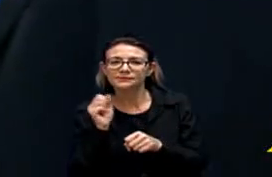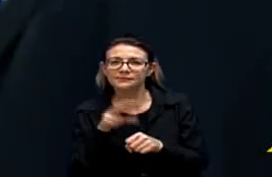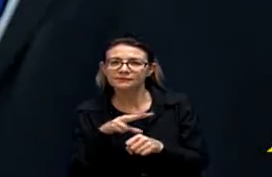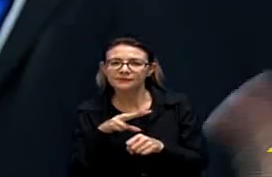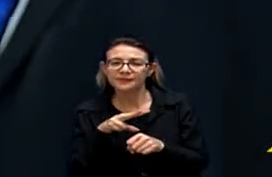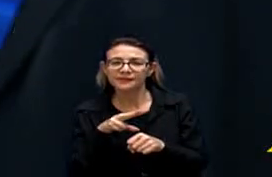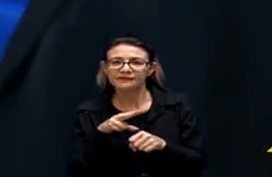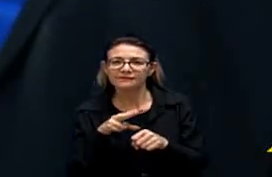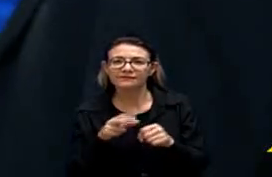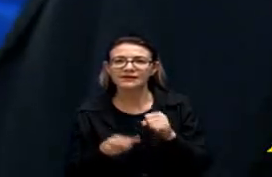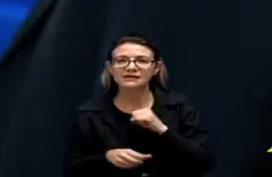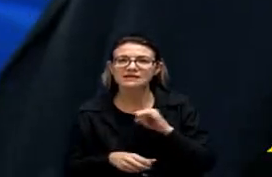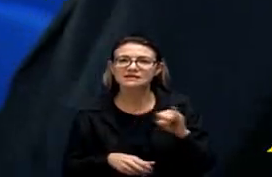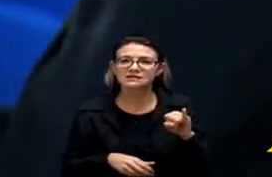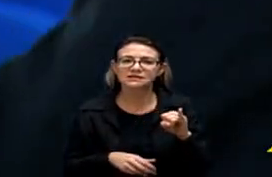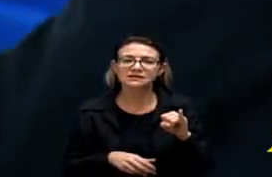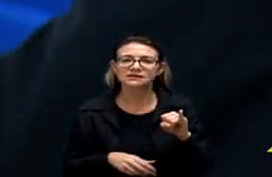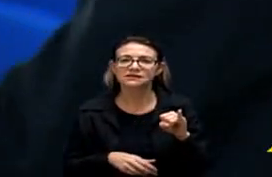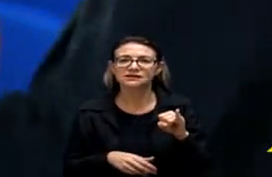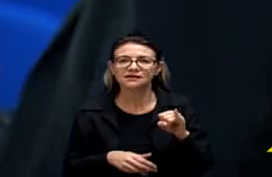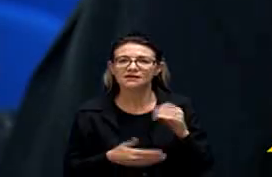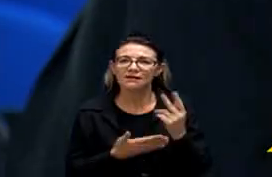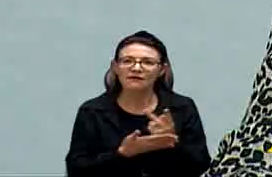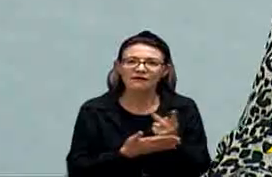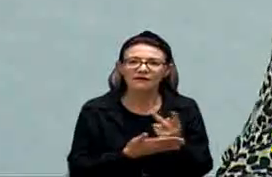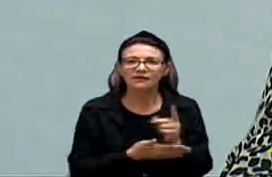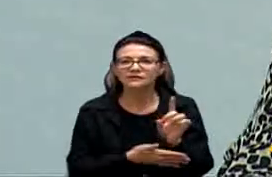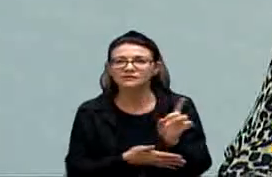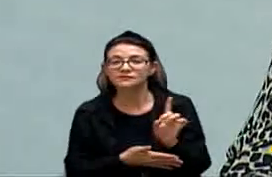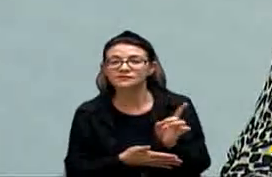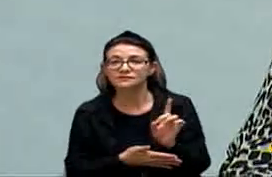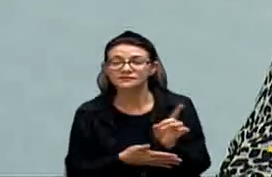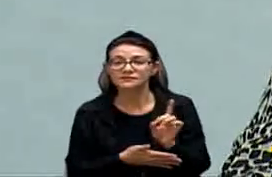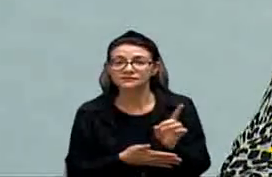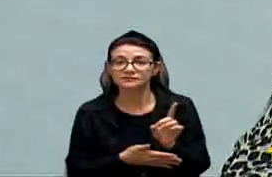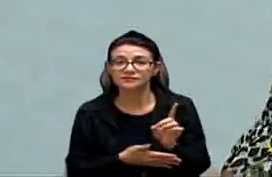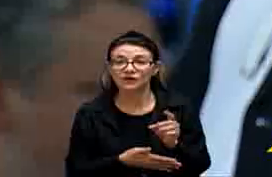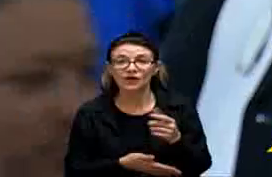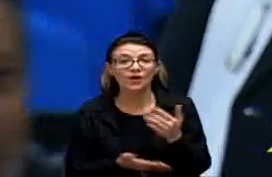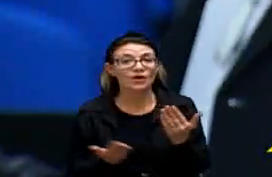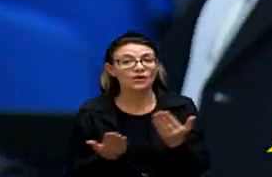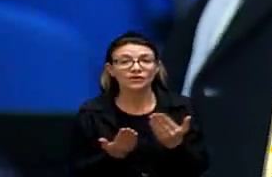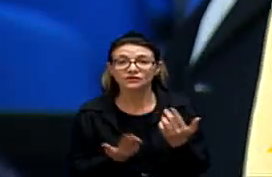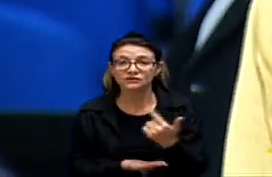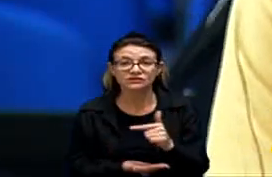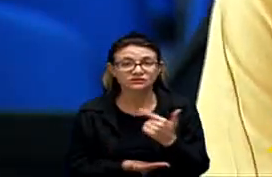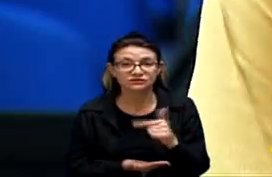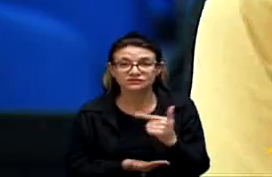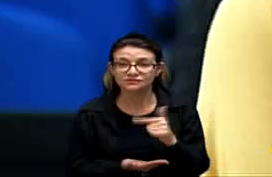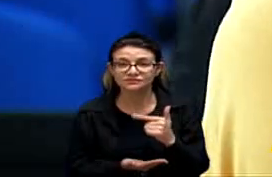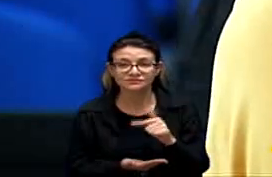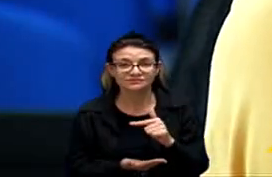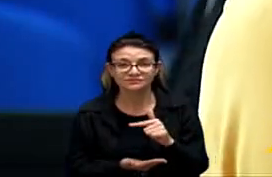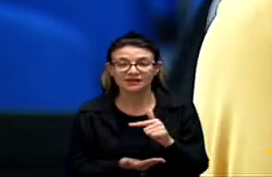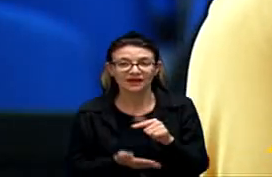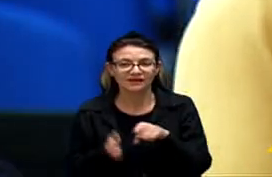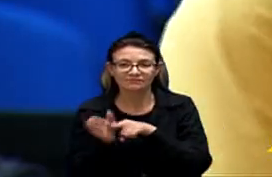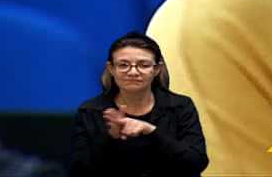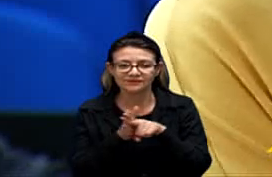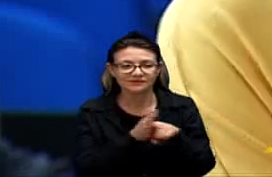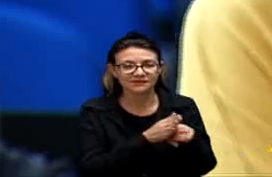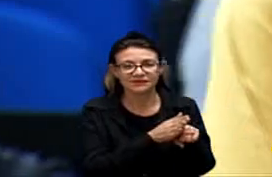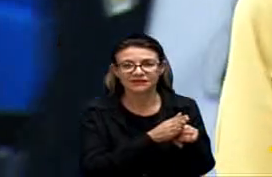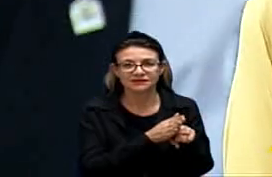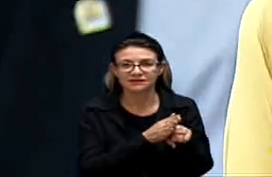fazer toda a questão que já é legal vereadora Hoje não tem essa fiscalização do lado da minha casa vereadora tem